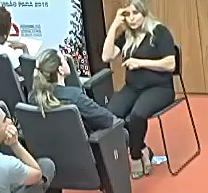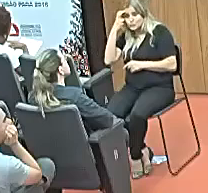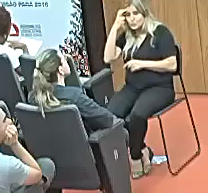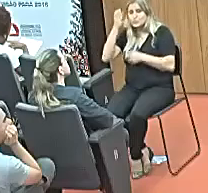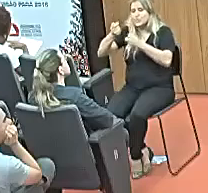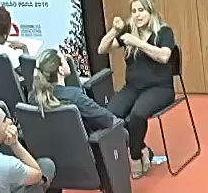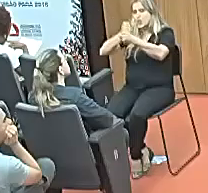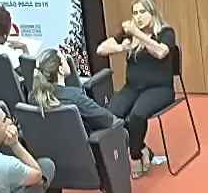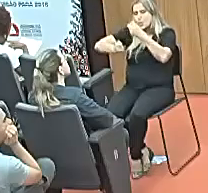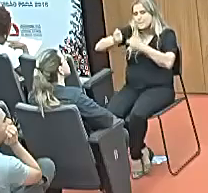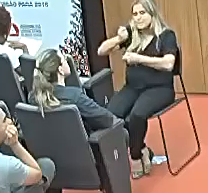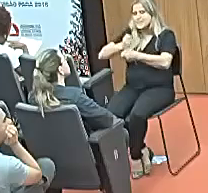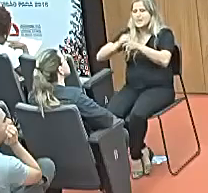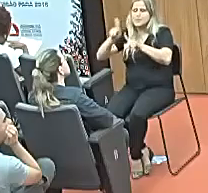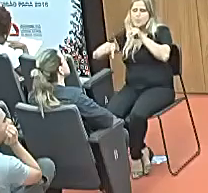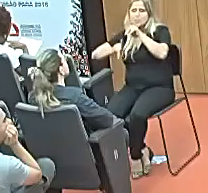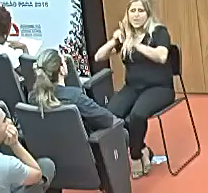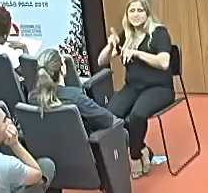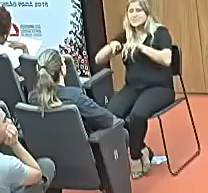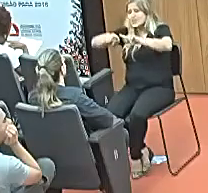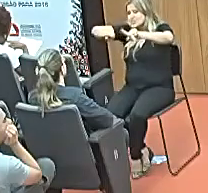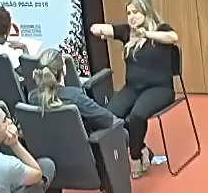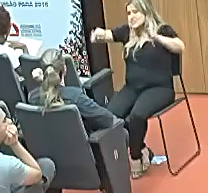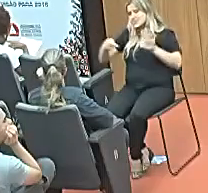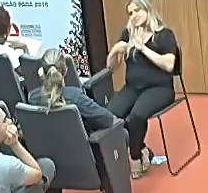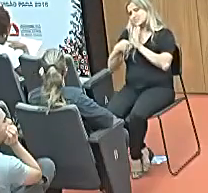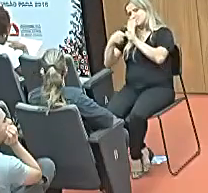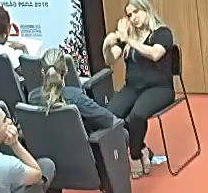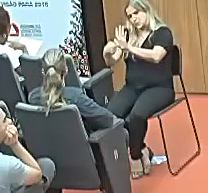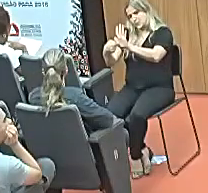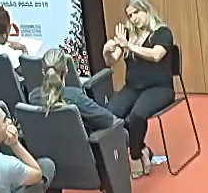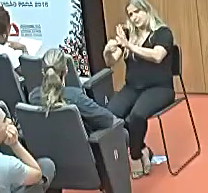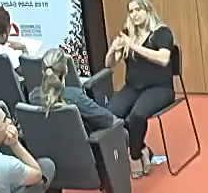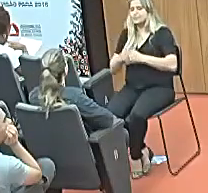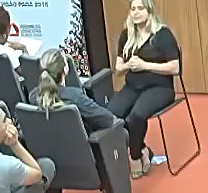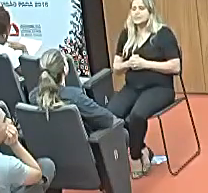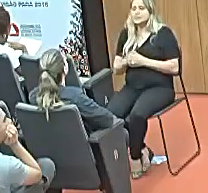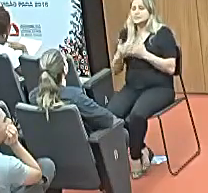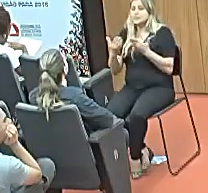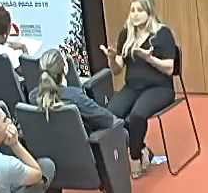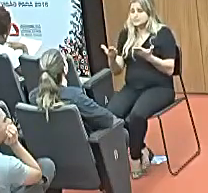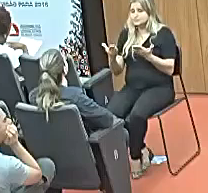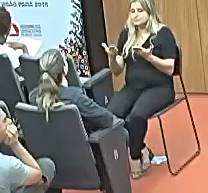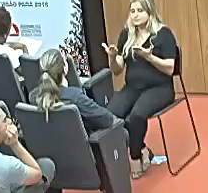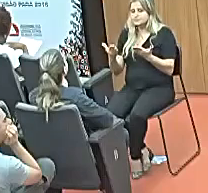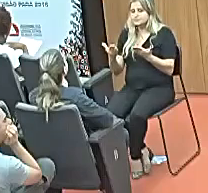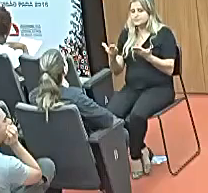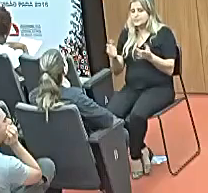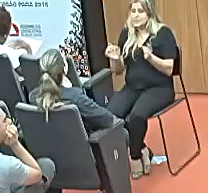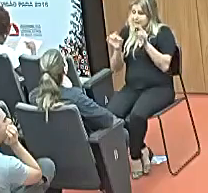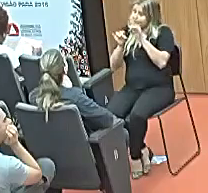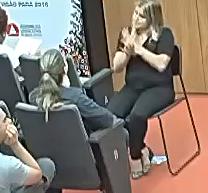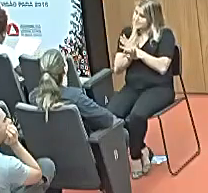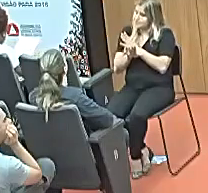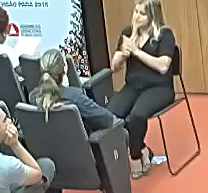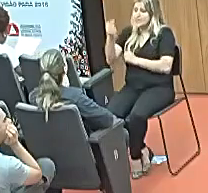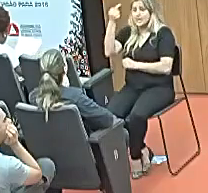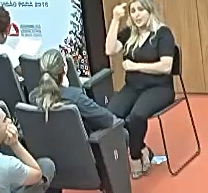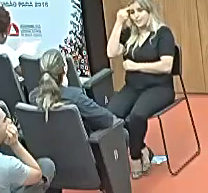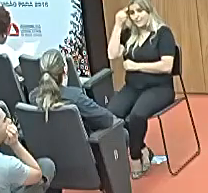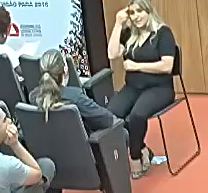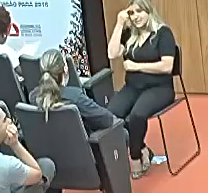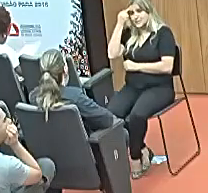econômicas populacionais enfim então já é finalizando eu penso que